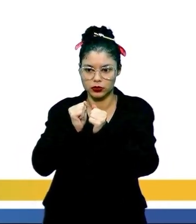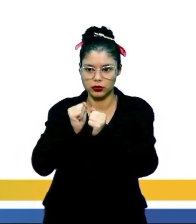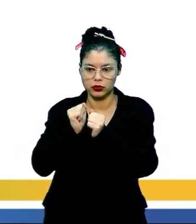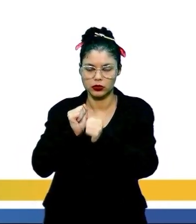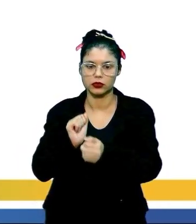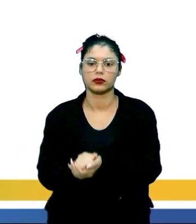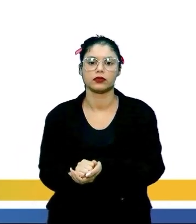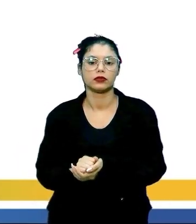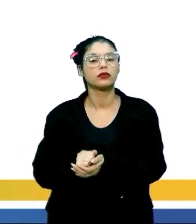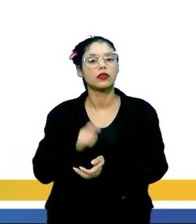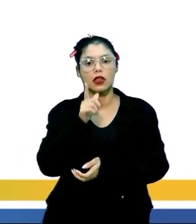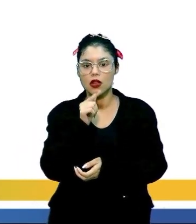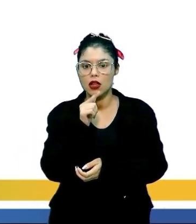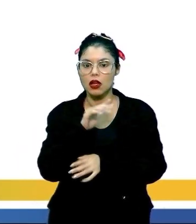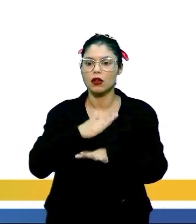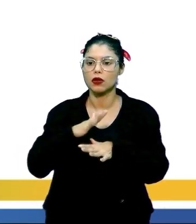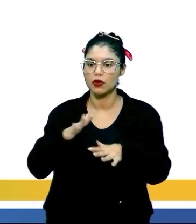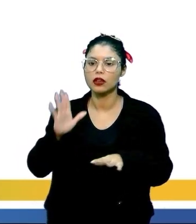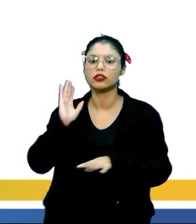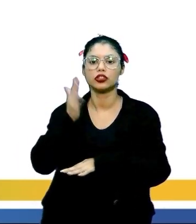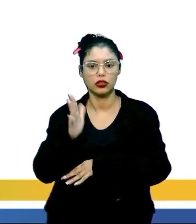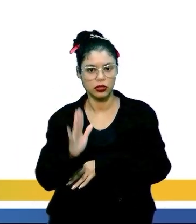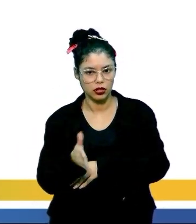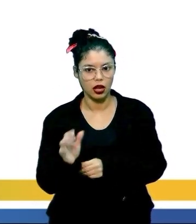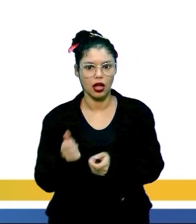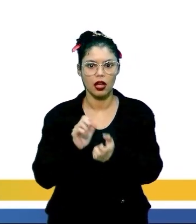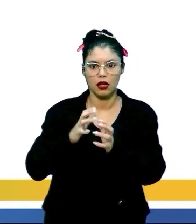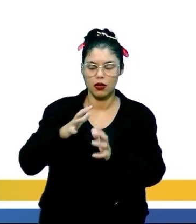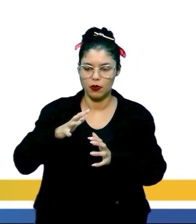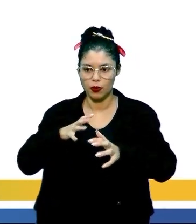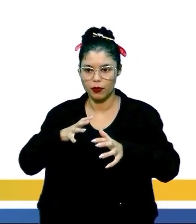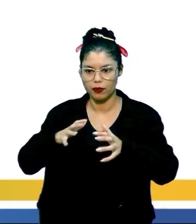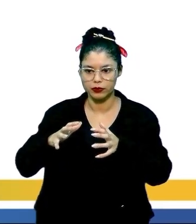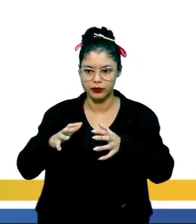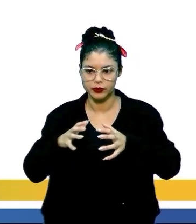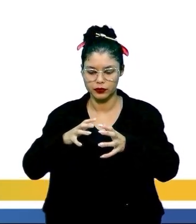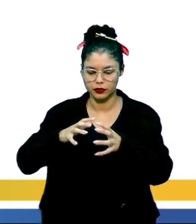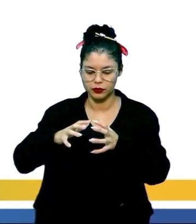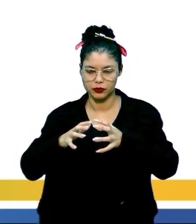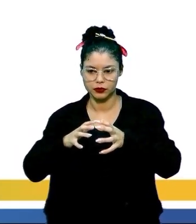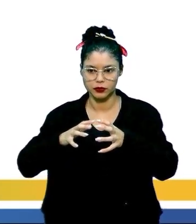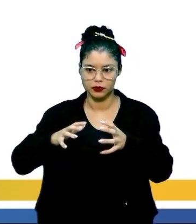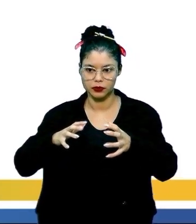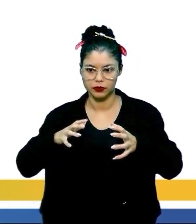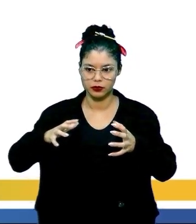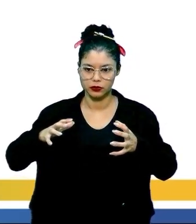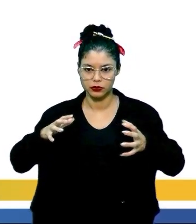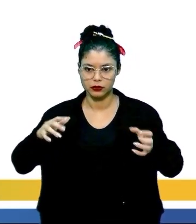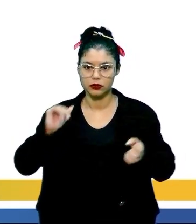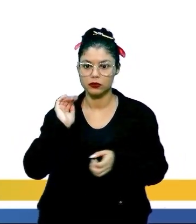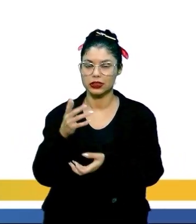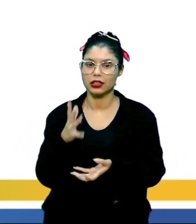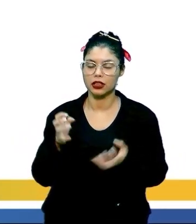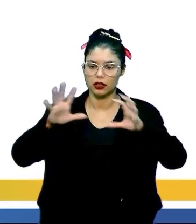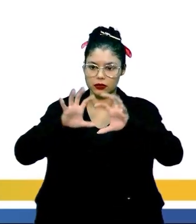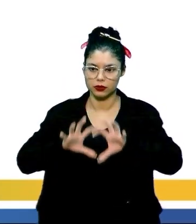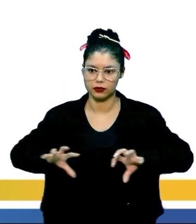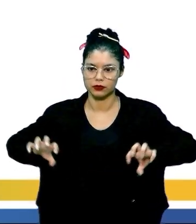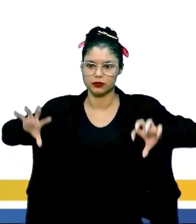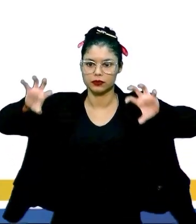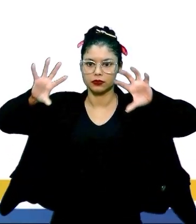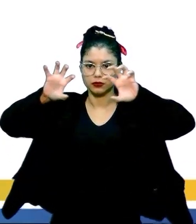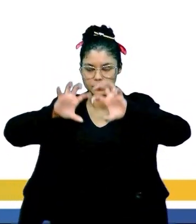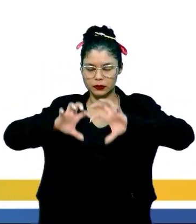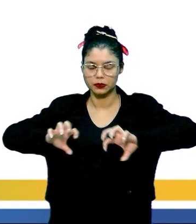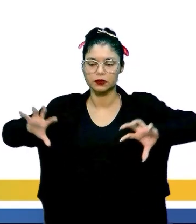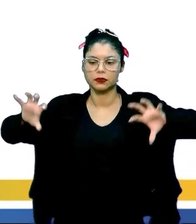movimento. No estado líquido, as moléculas já estão um pouco mais em movimento e um pouco mais afastadas. Já no estado gasoso, as